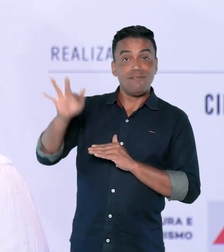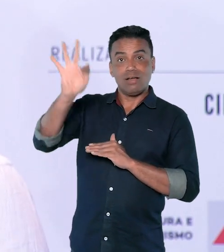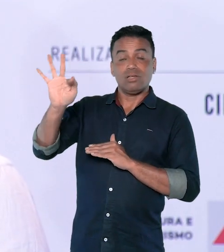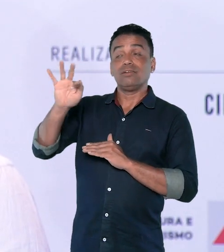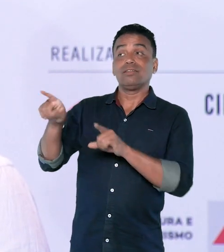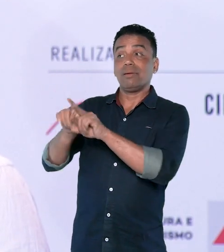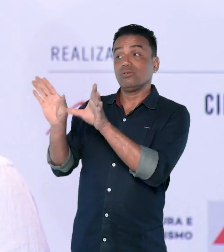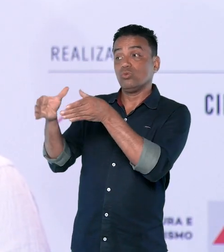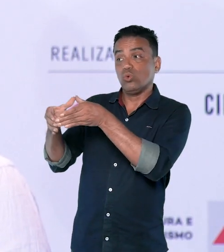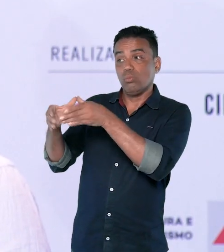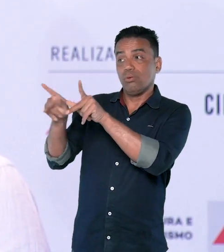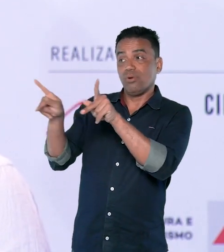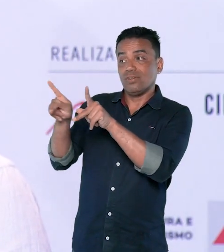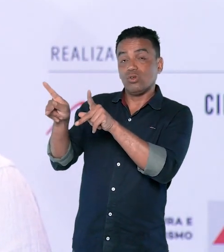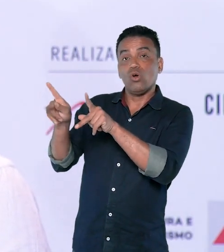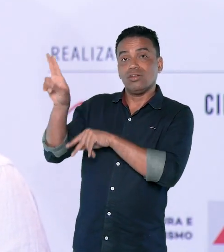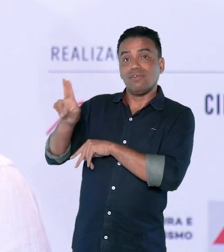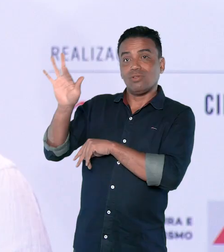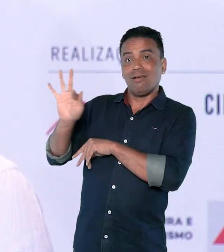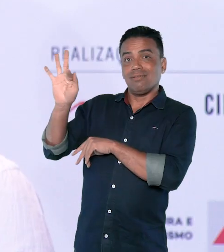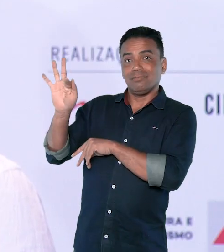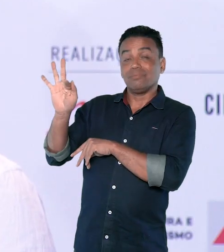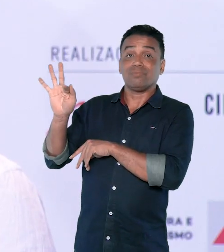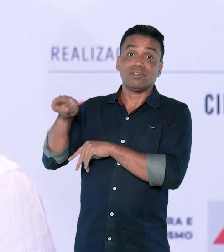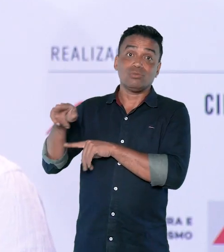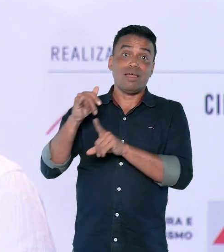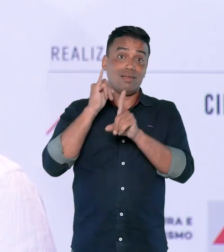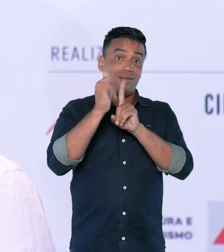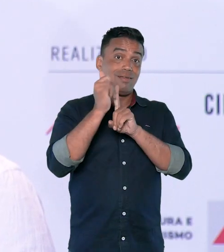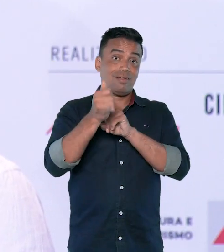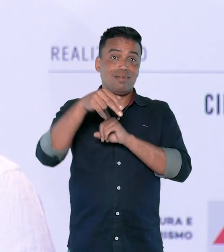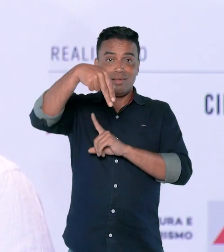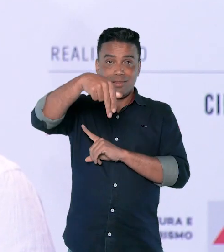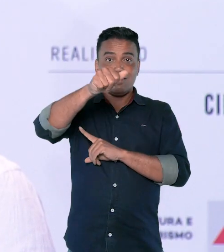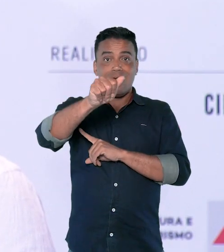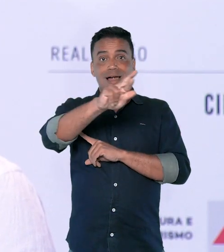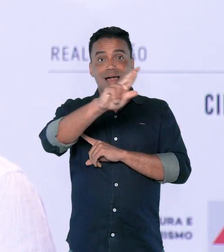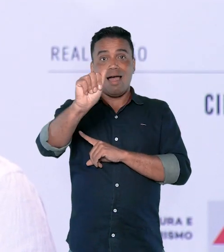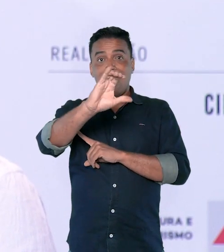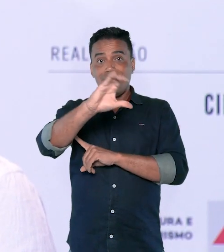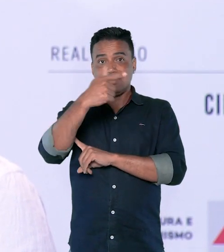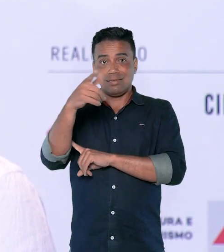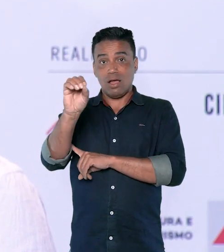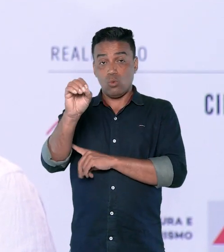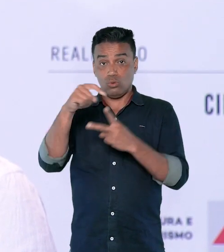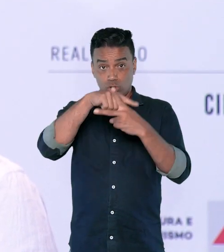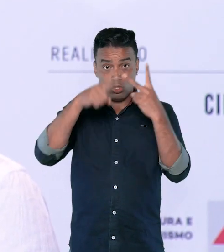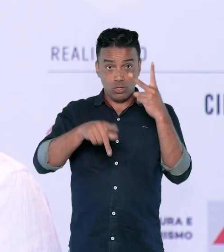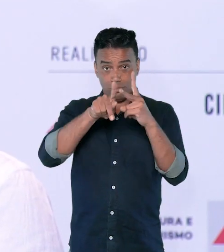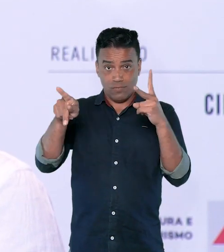esses professores, e há ali a narração, pelo menos sobre 2 professores